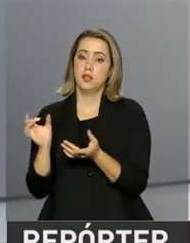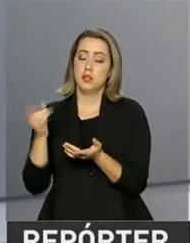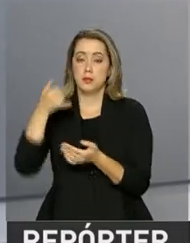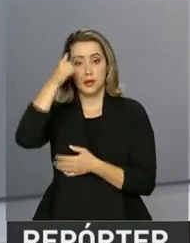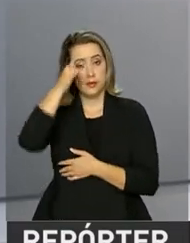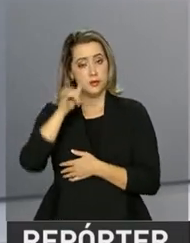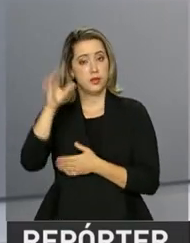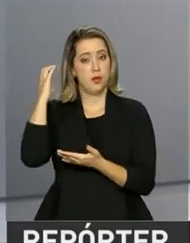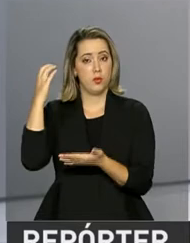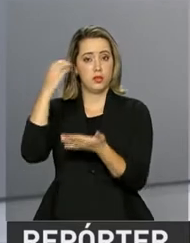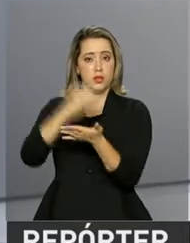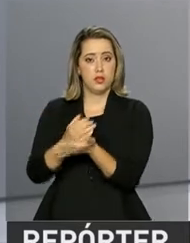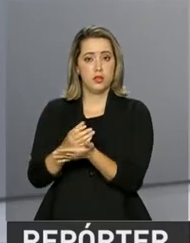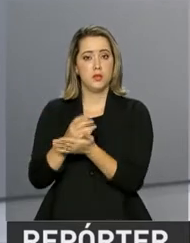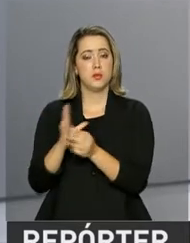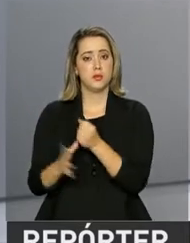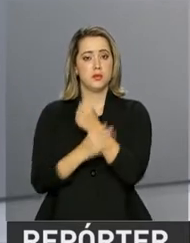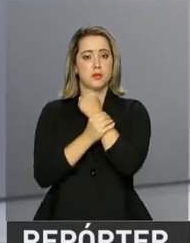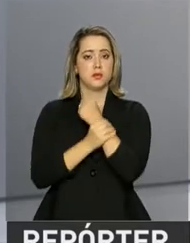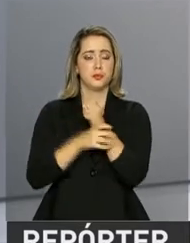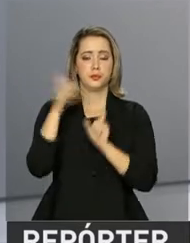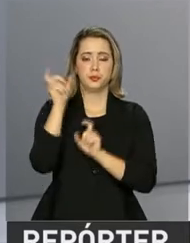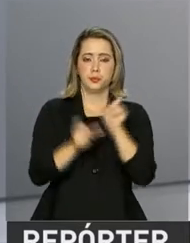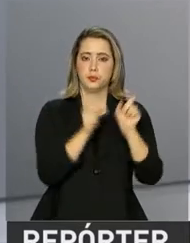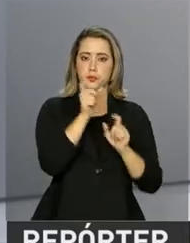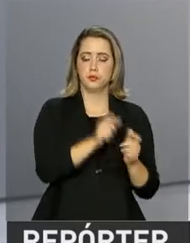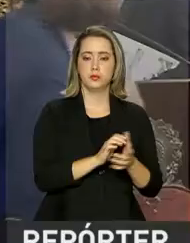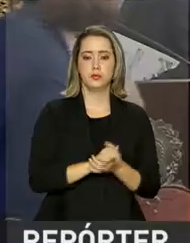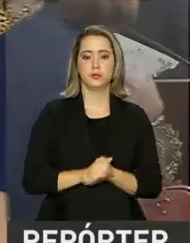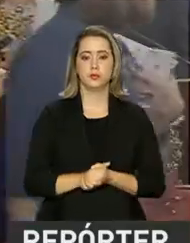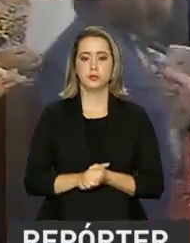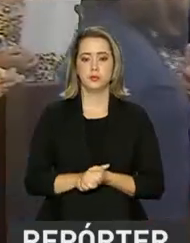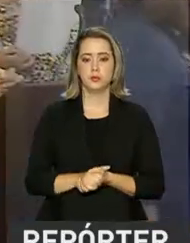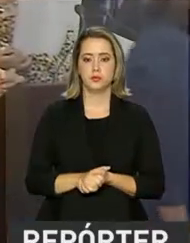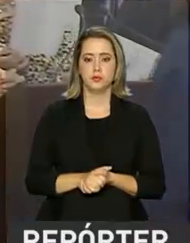combate ao crime para garantir a segurança dos brasileiros.